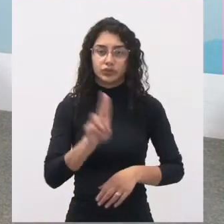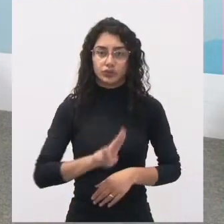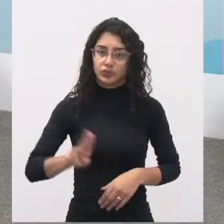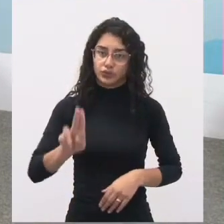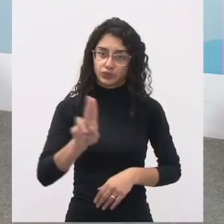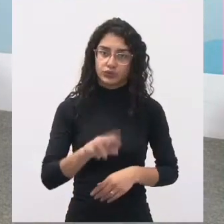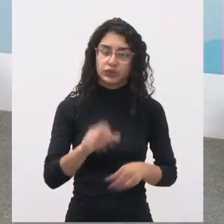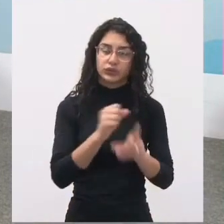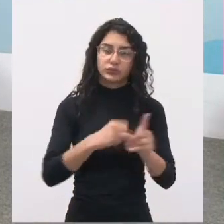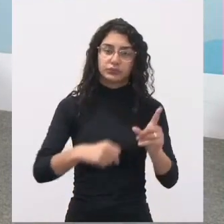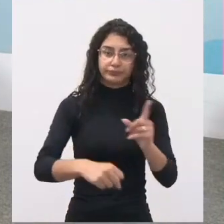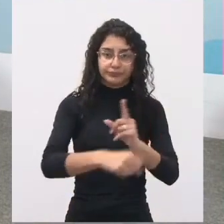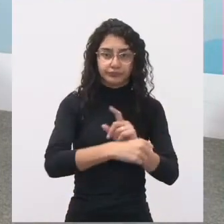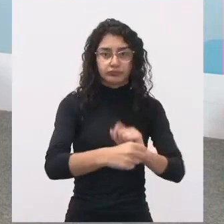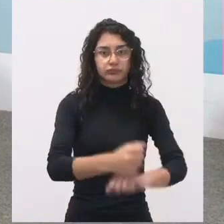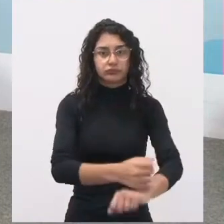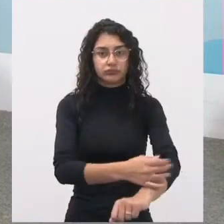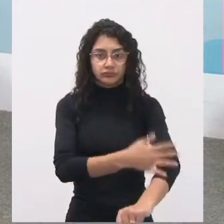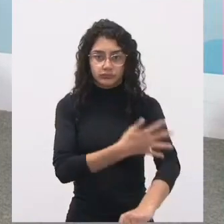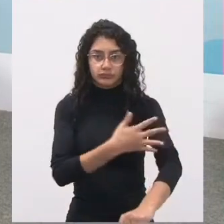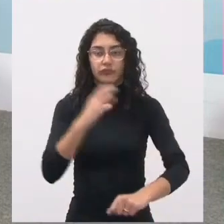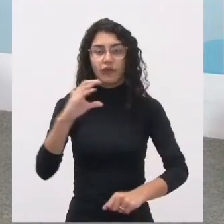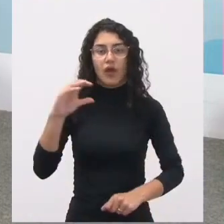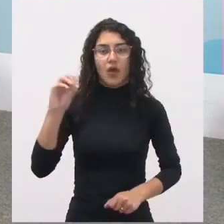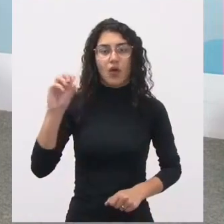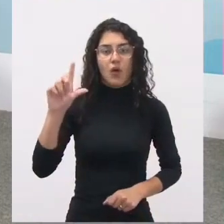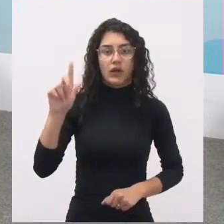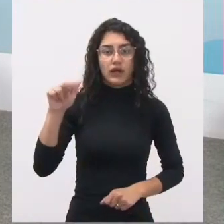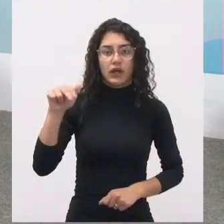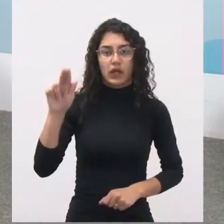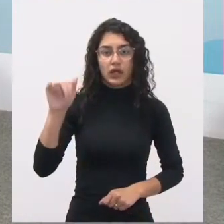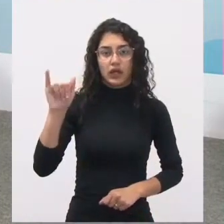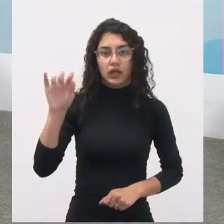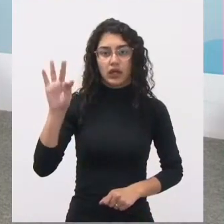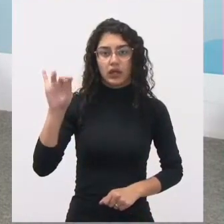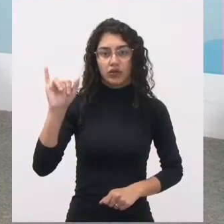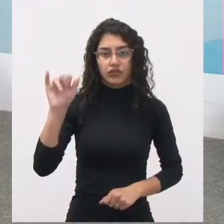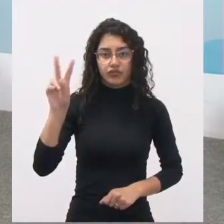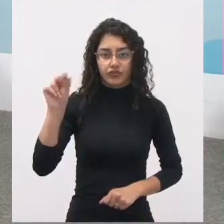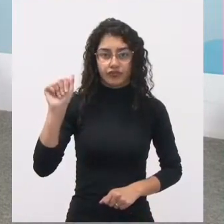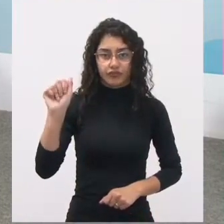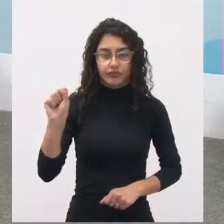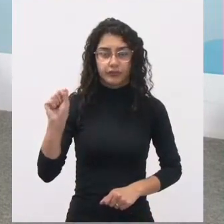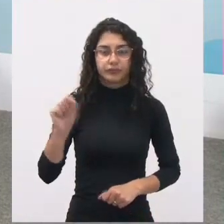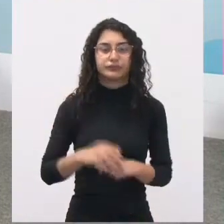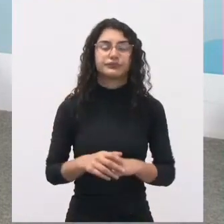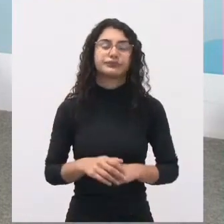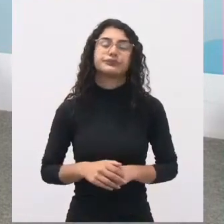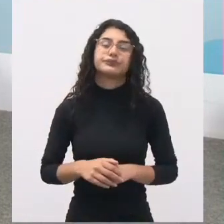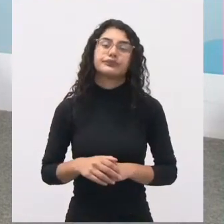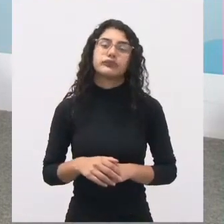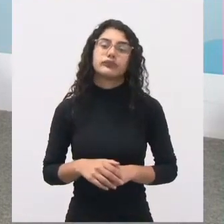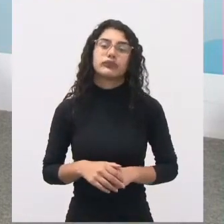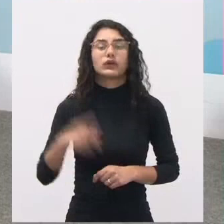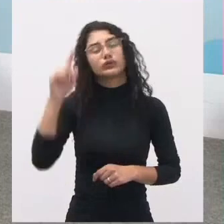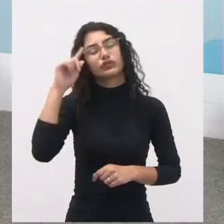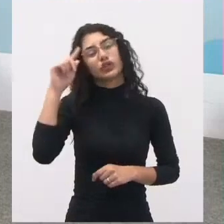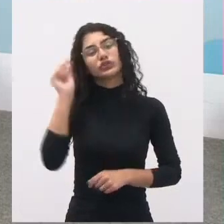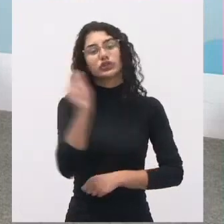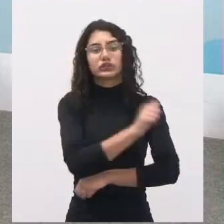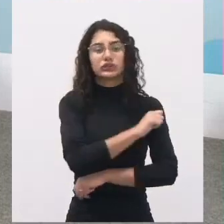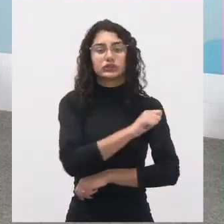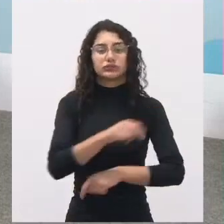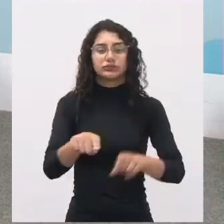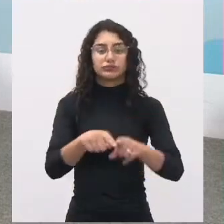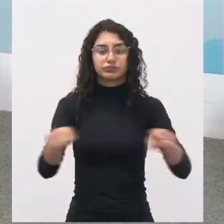competências socioemocionais, cognitivas, tá? E assim, ao longo das boas práticas que eles vivenciam na sala de aula.